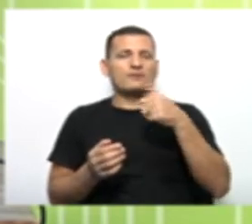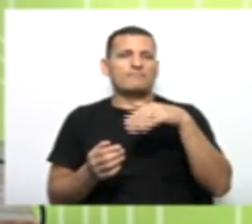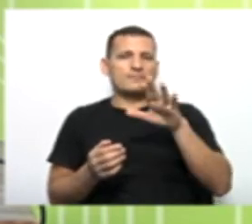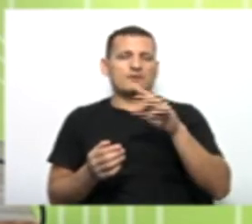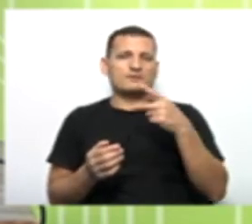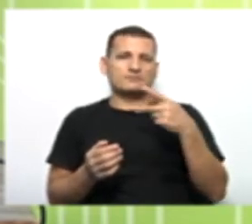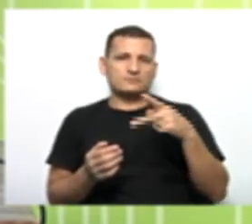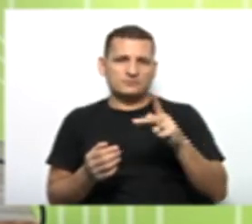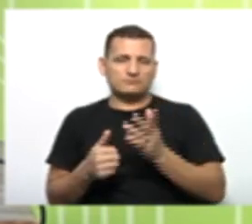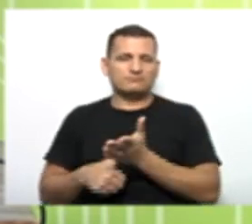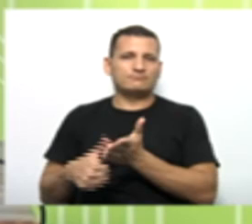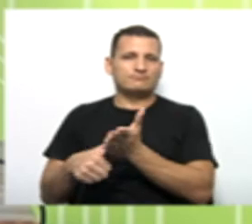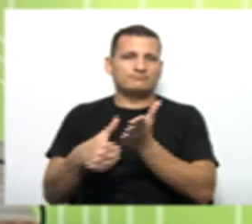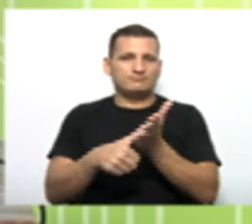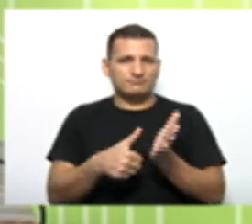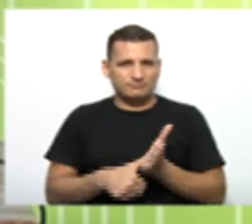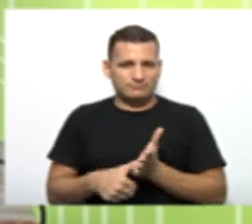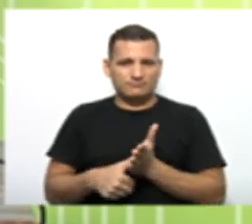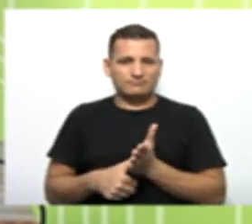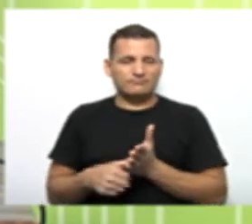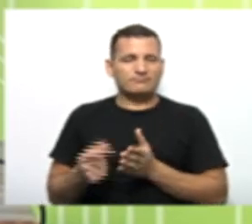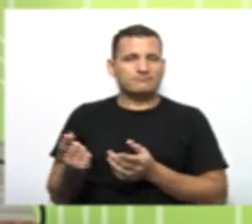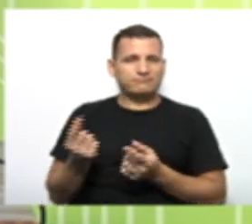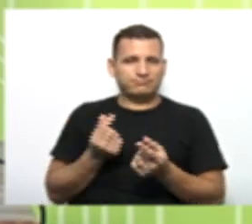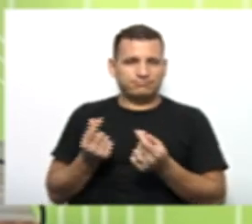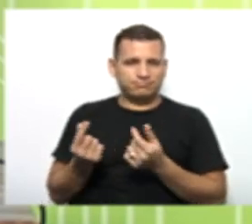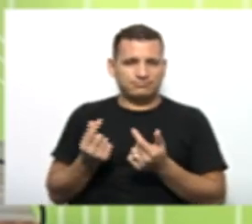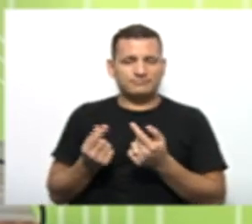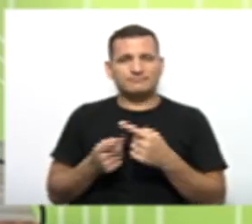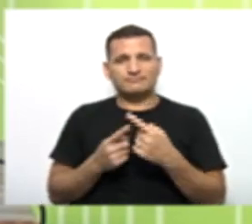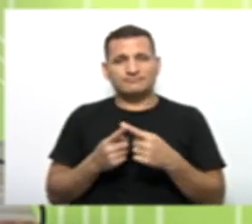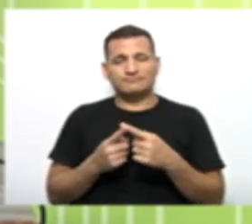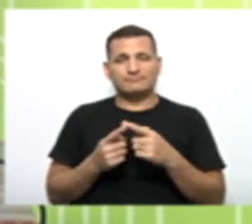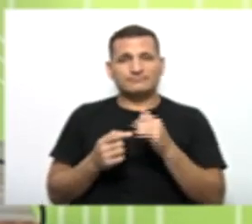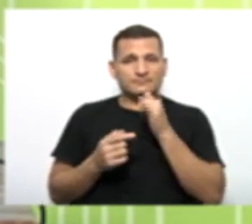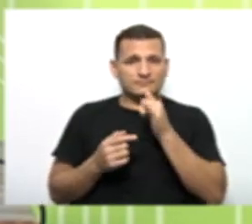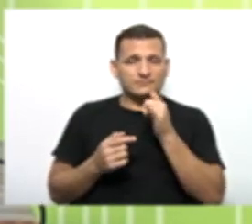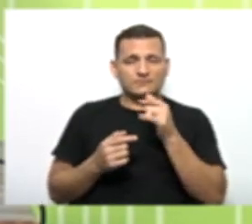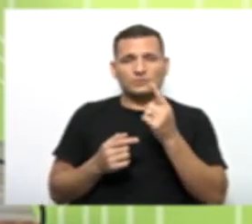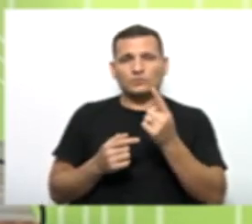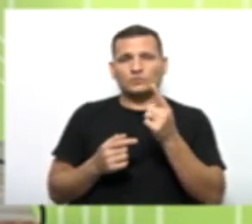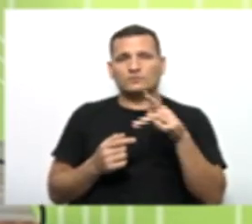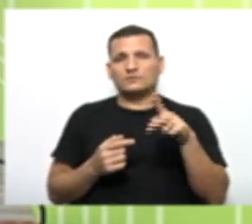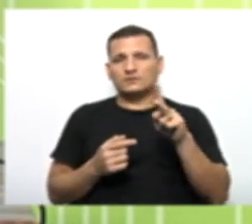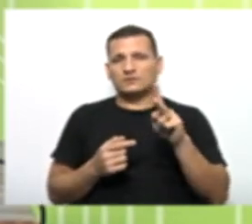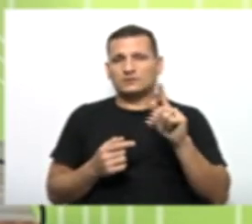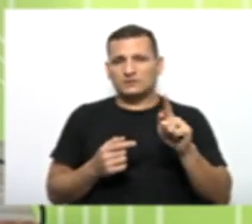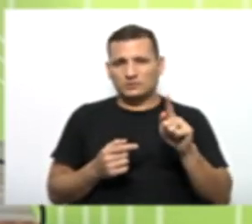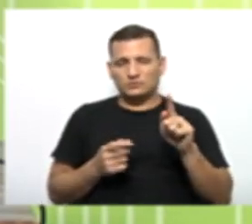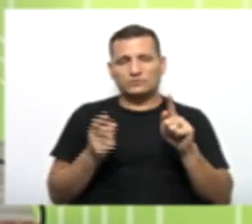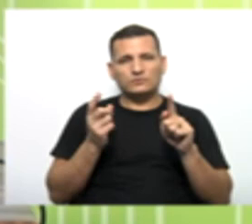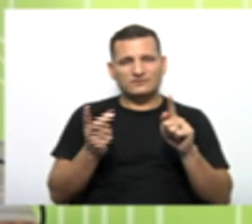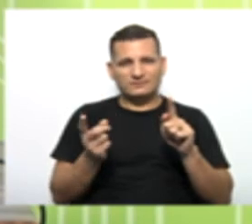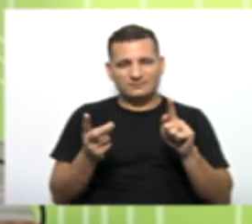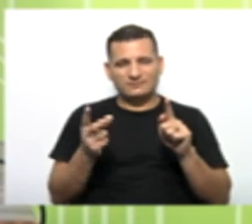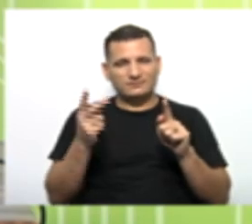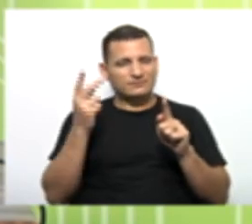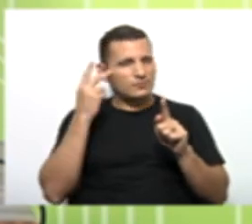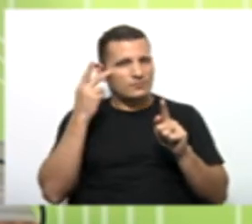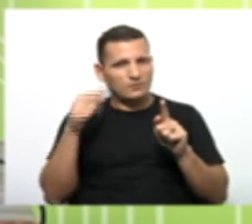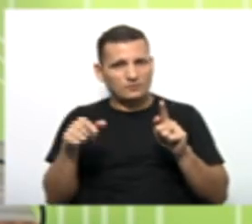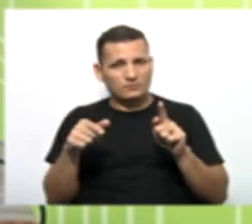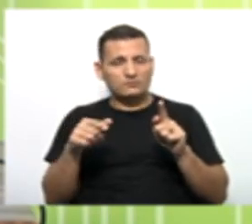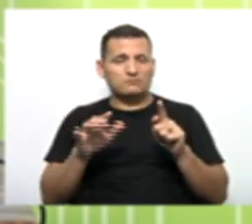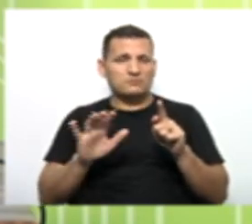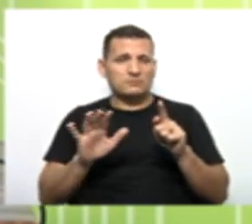dos seus cooperados. Por quê? Ao invés dela produzir 1 quilo de açúcar e vender cristal e vender aí por R$3,